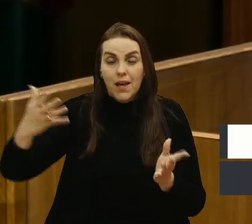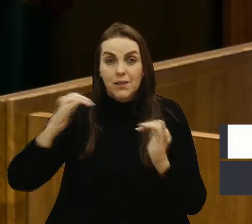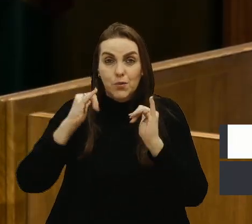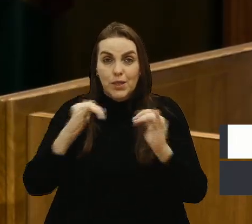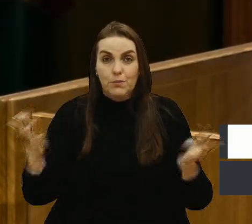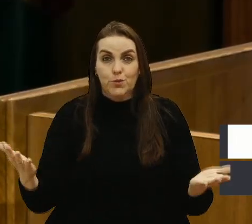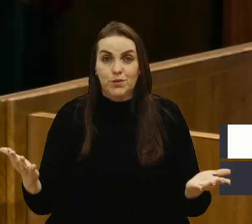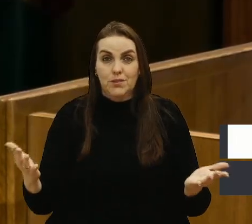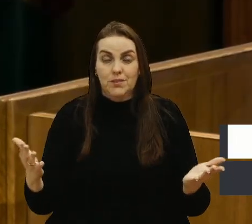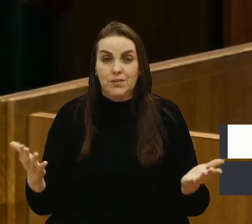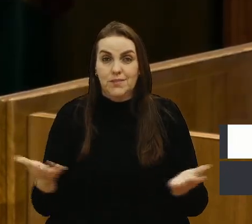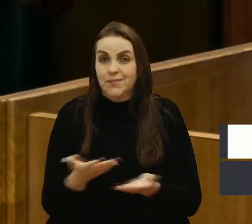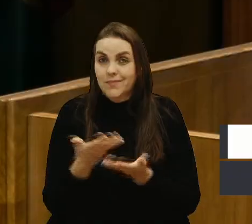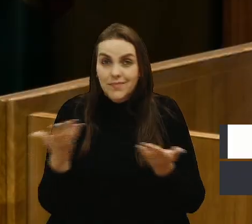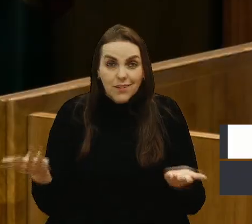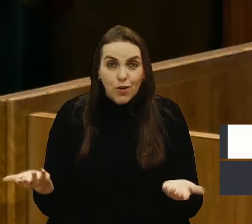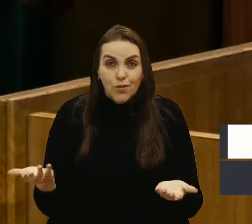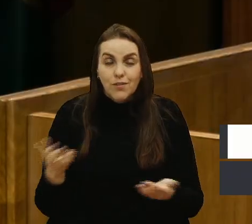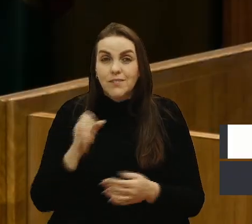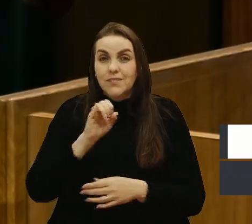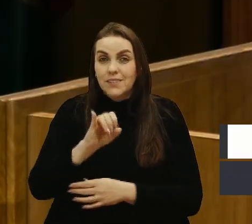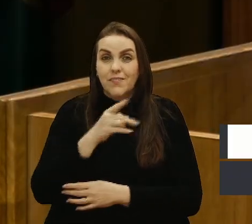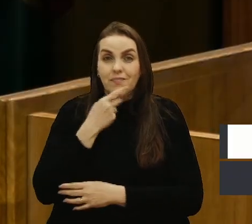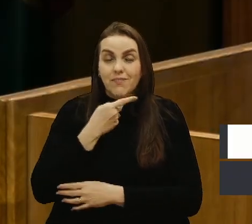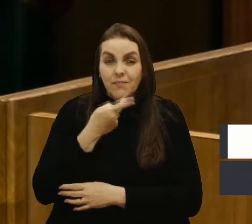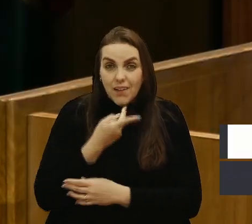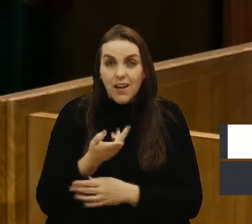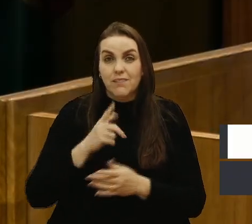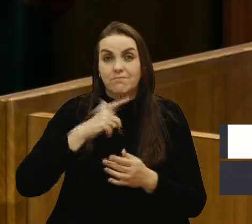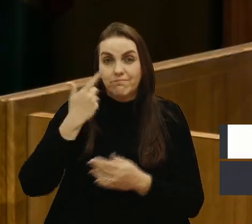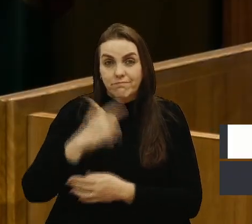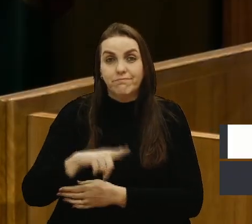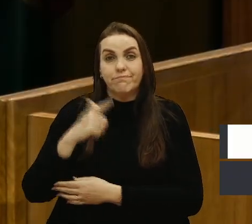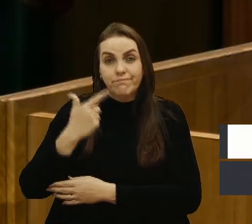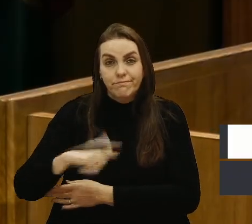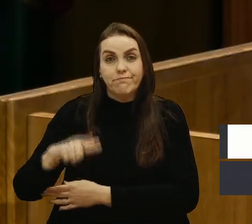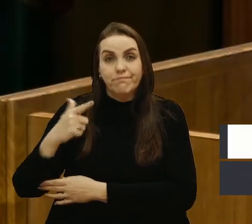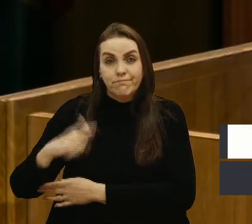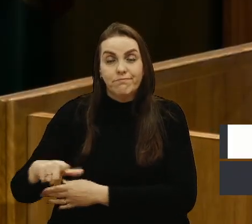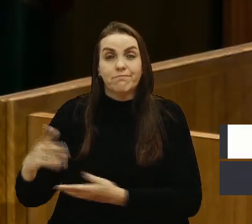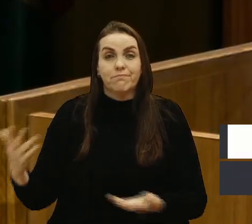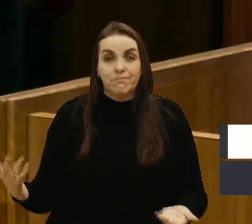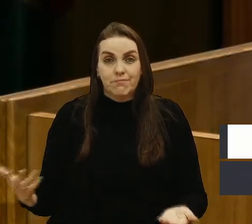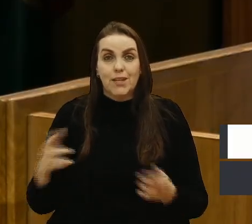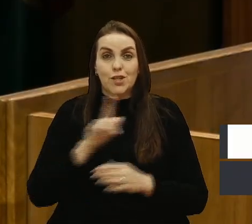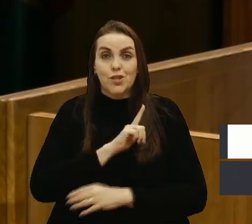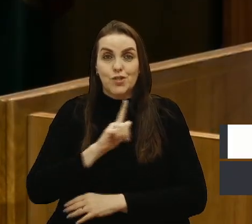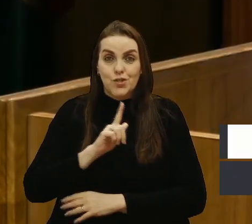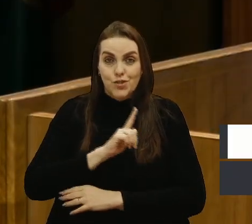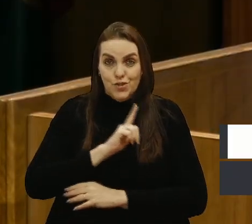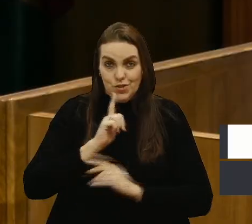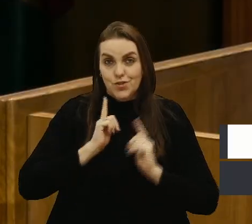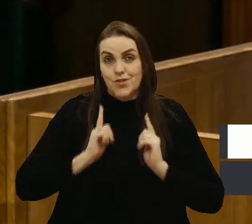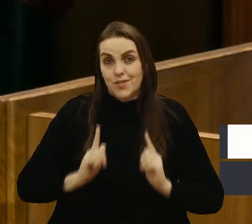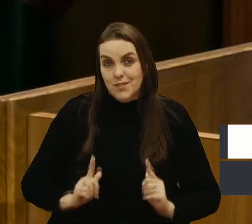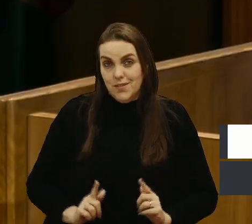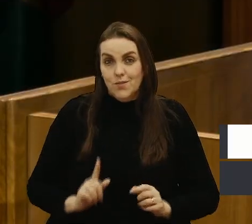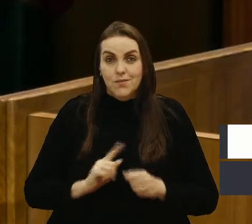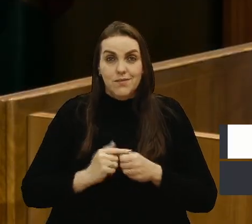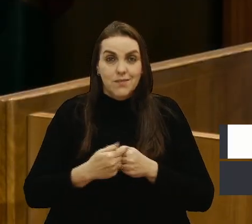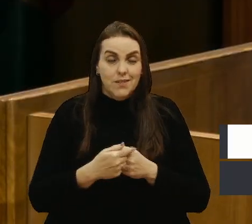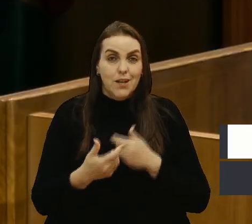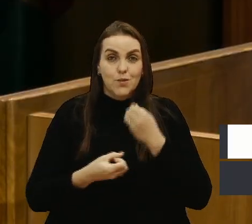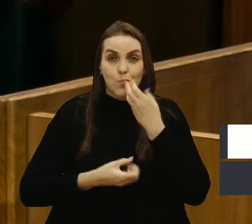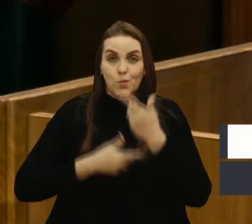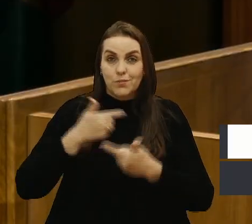ônibus. Gente, se a gente falar tanto que a gestão urbana está fazendo um bom trabalho, mas